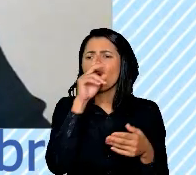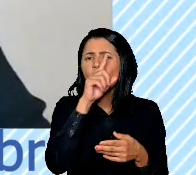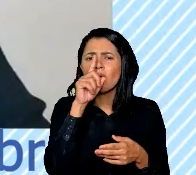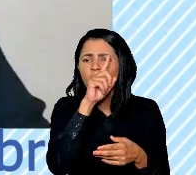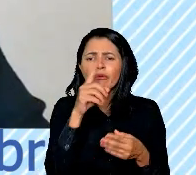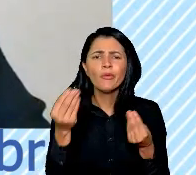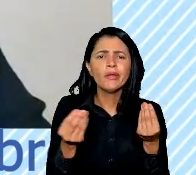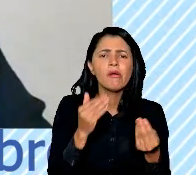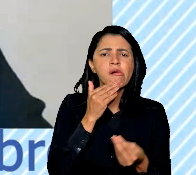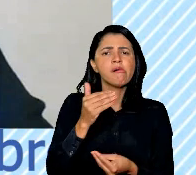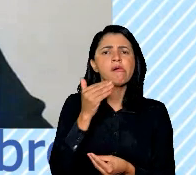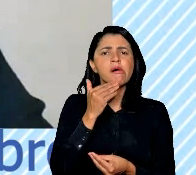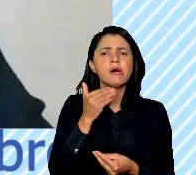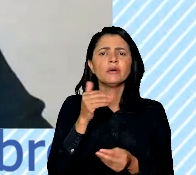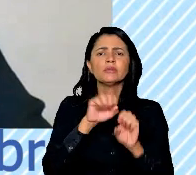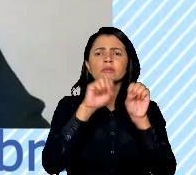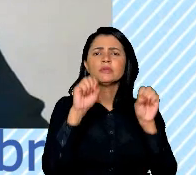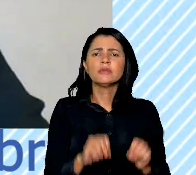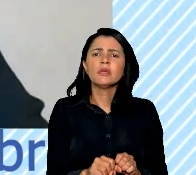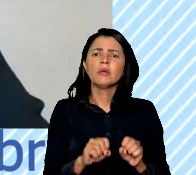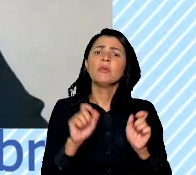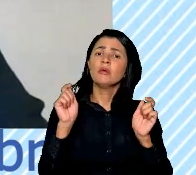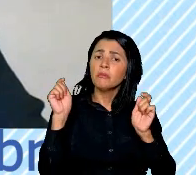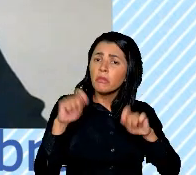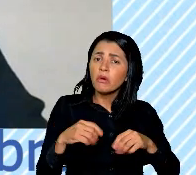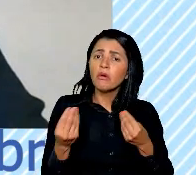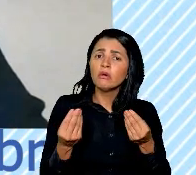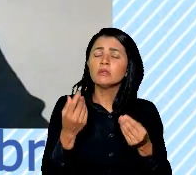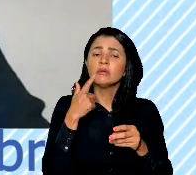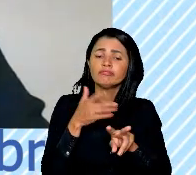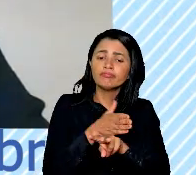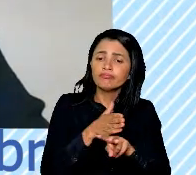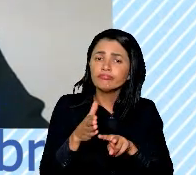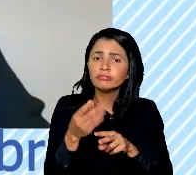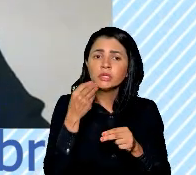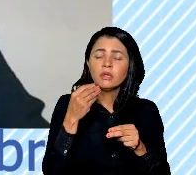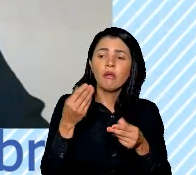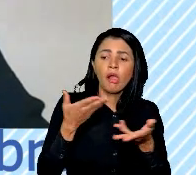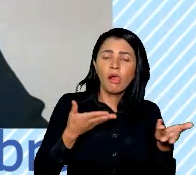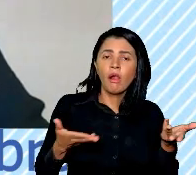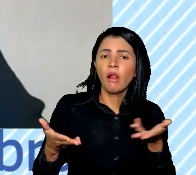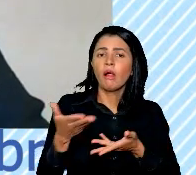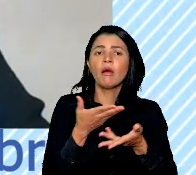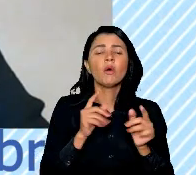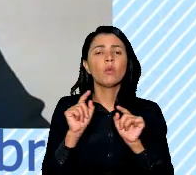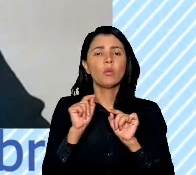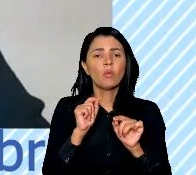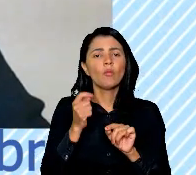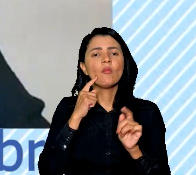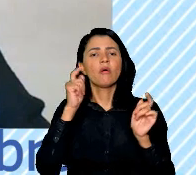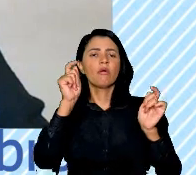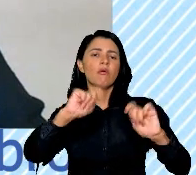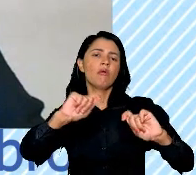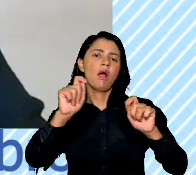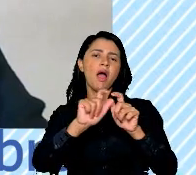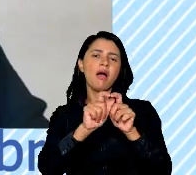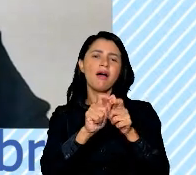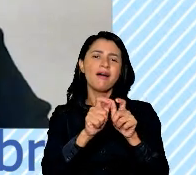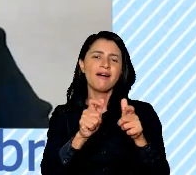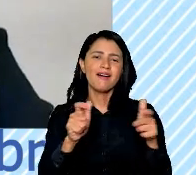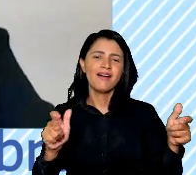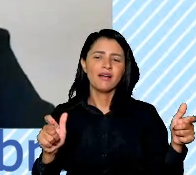nosso sistema, para que, então, de forma transversal, de forma interseccional, seja possível ampliar